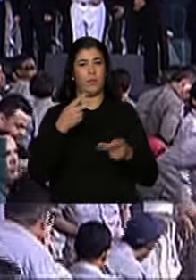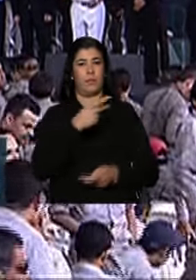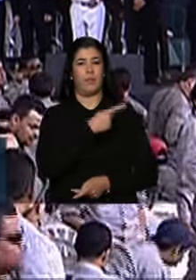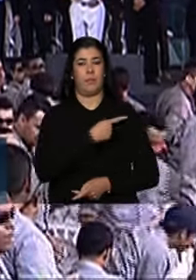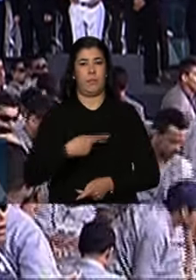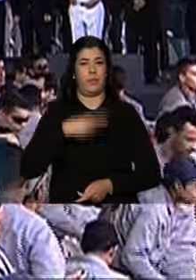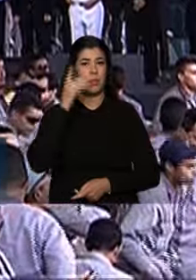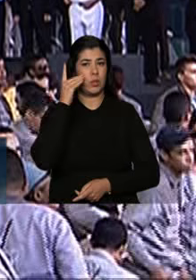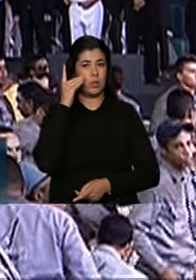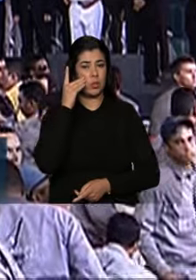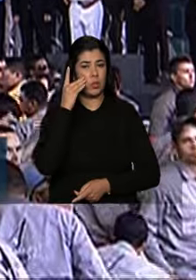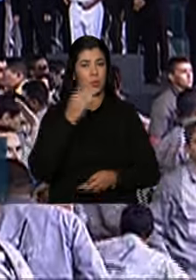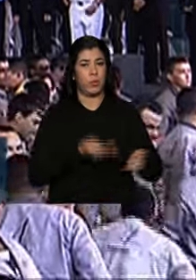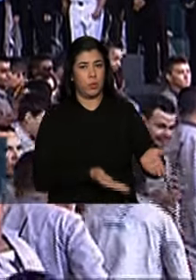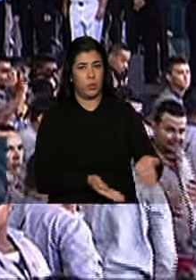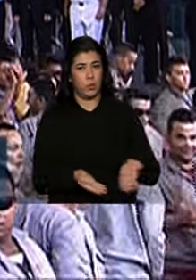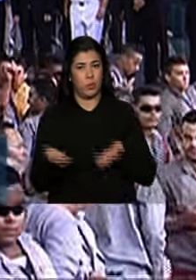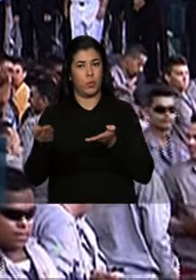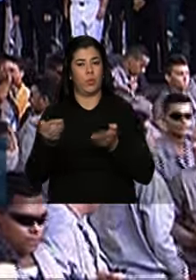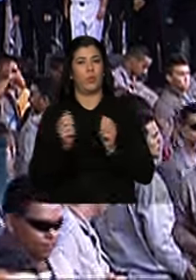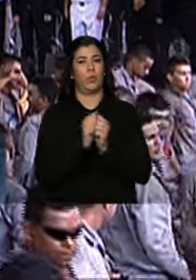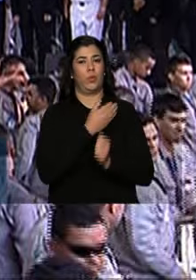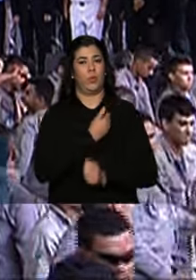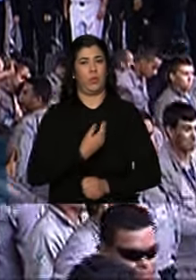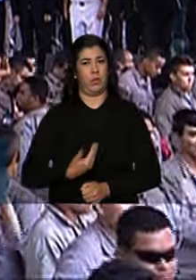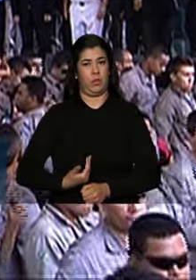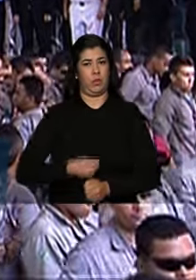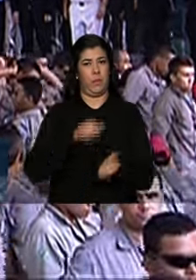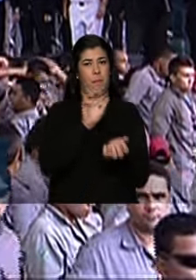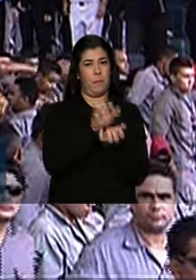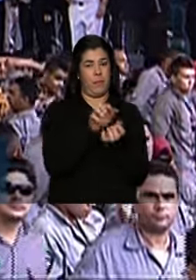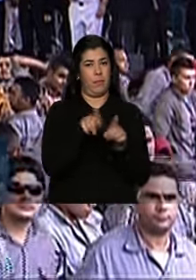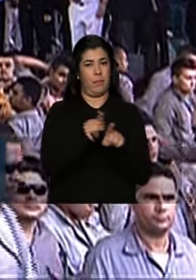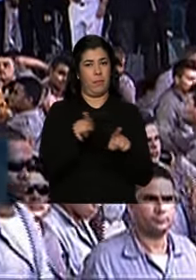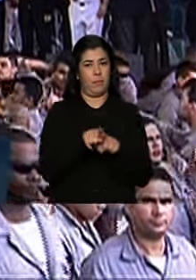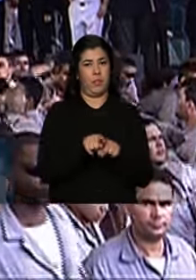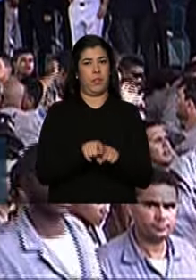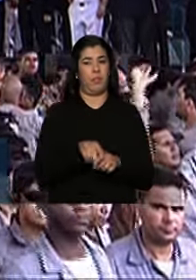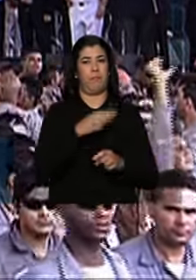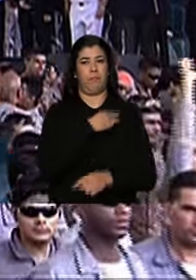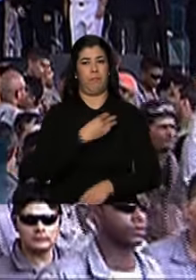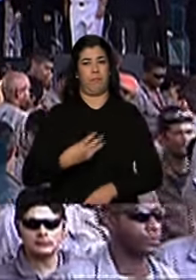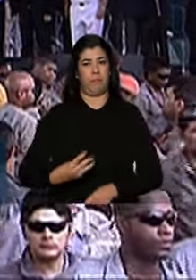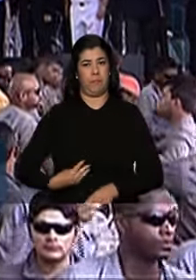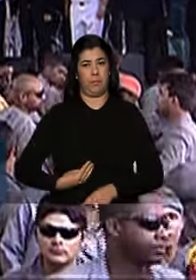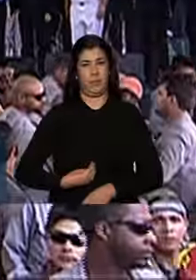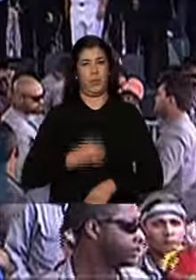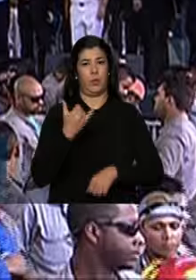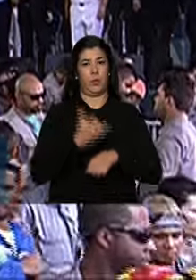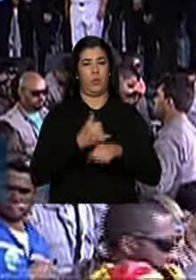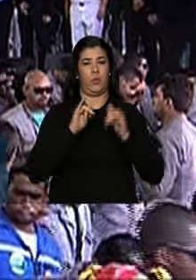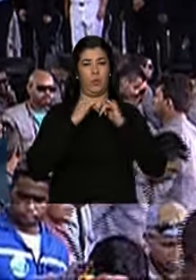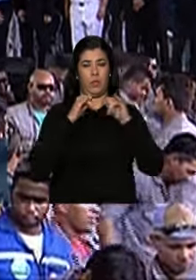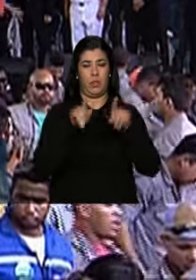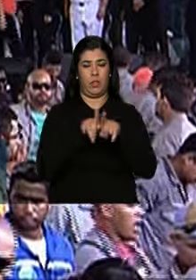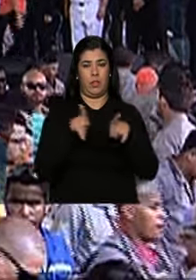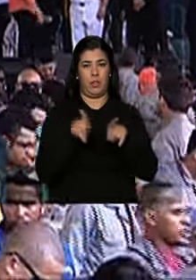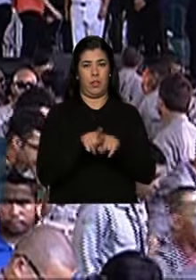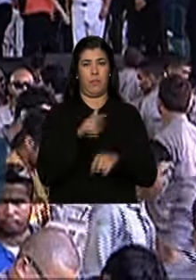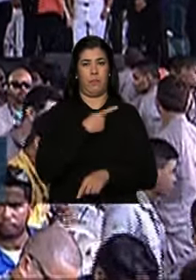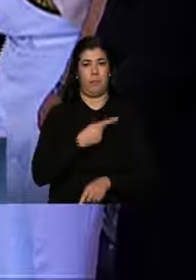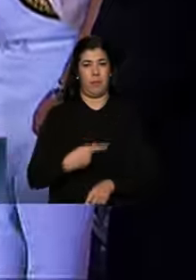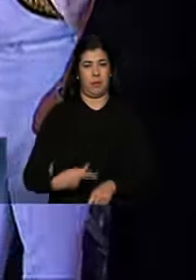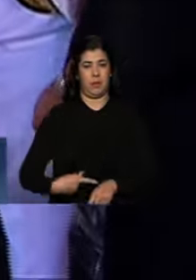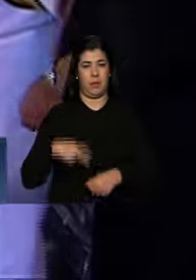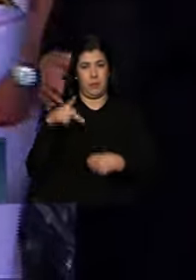o Governador de Pernambuco, o Ministro de Minas e Energia, o Presidente da Petrobras